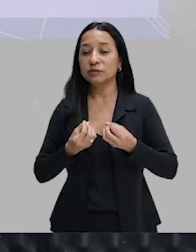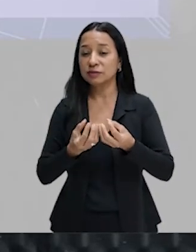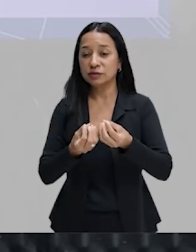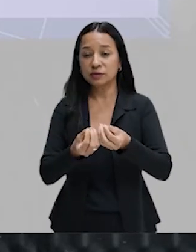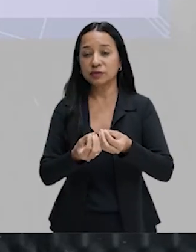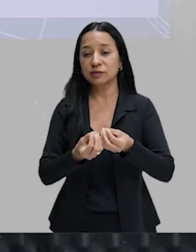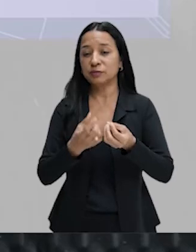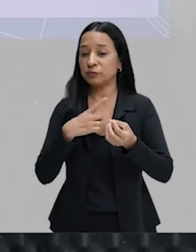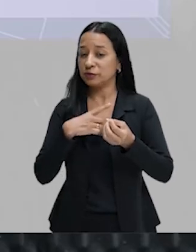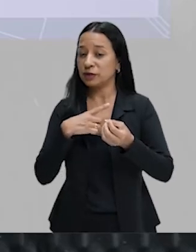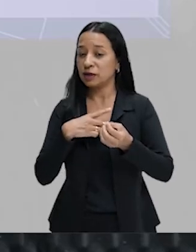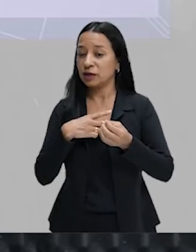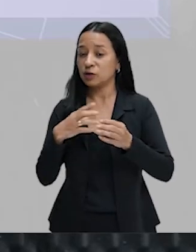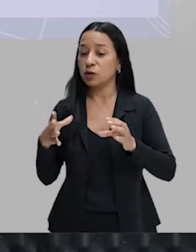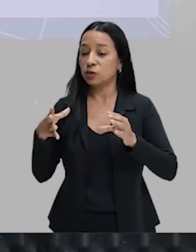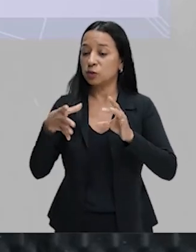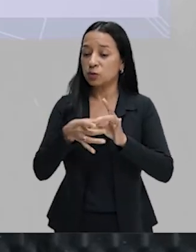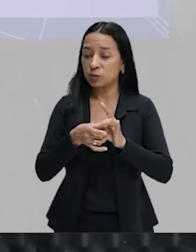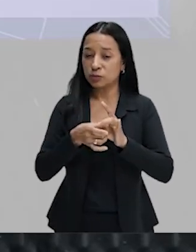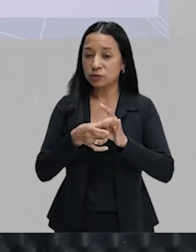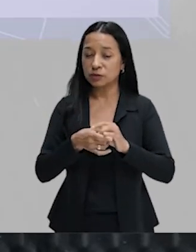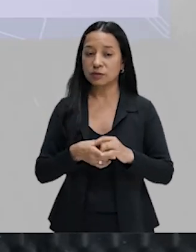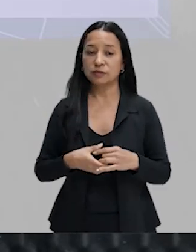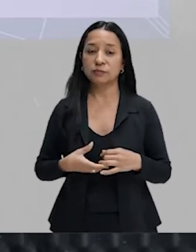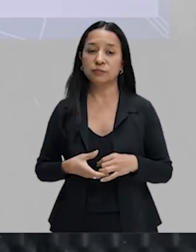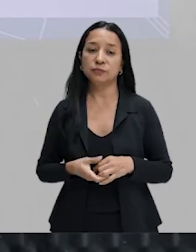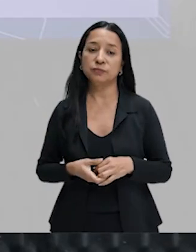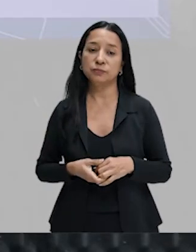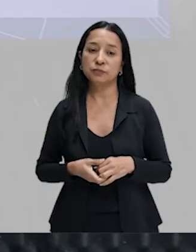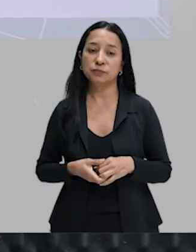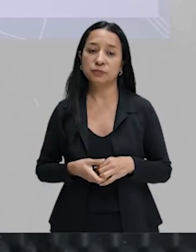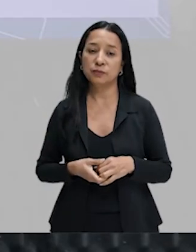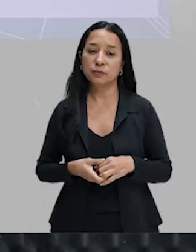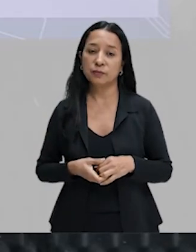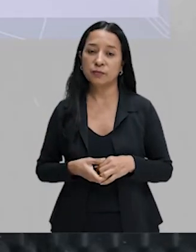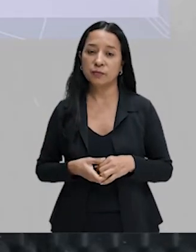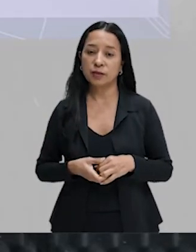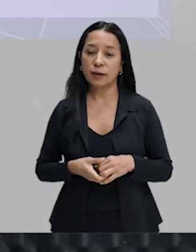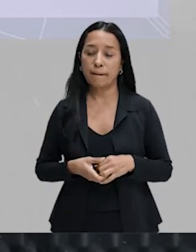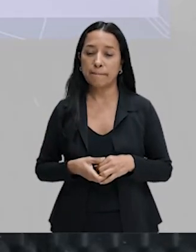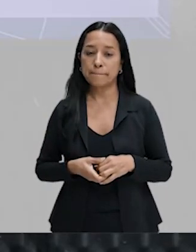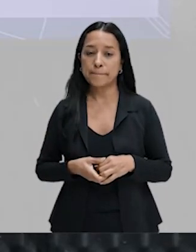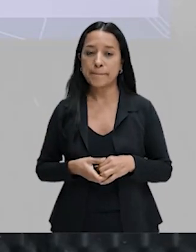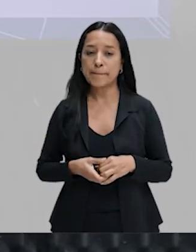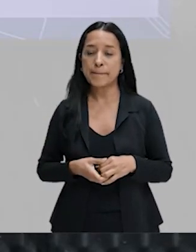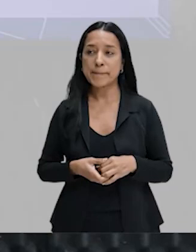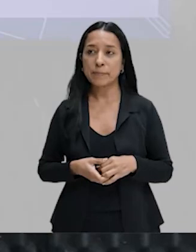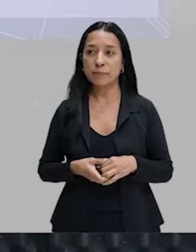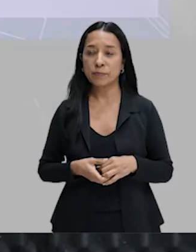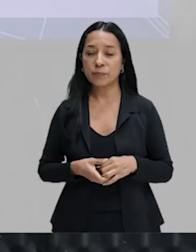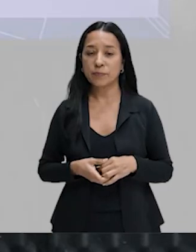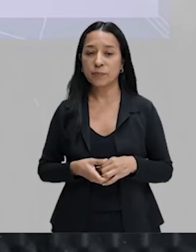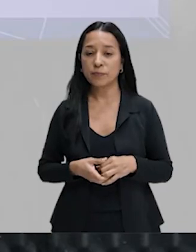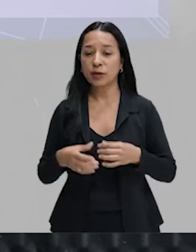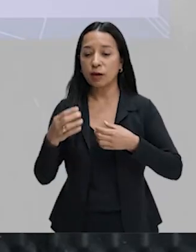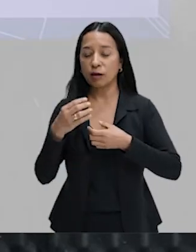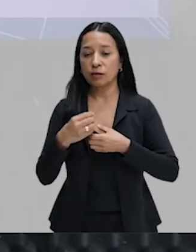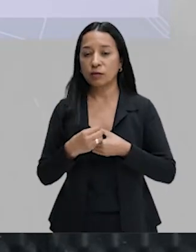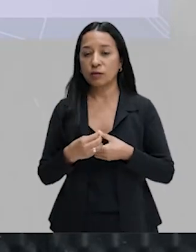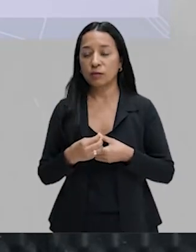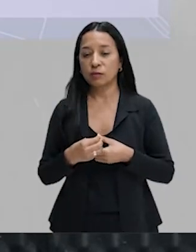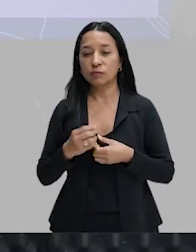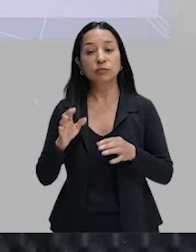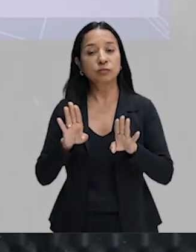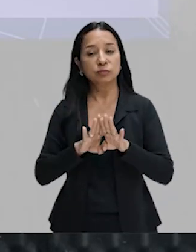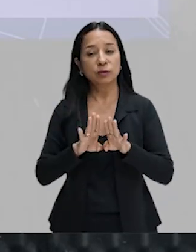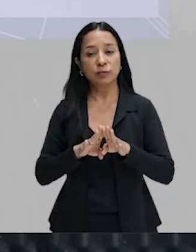nós em suas composições. Então, vamos lá. Poema do... a gente vai para o parnasianismo. Outra coisa,